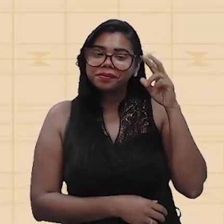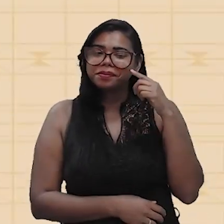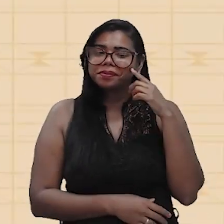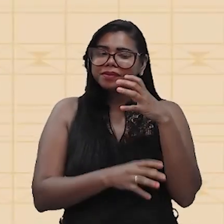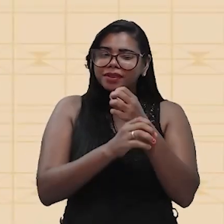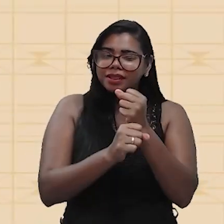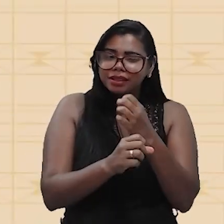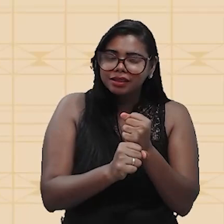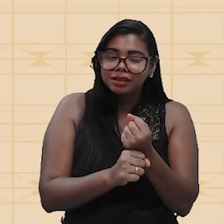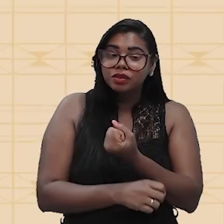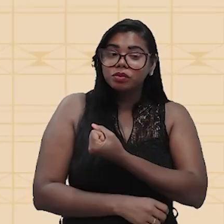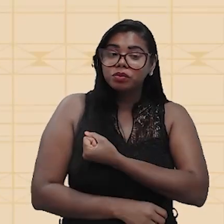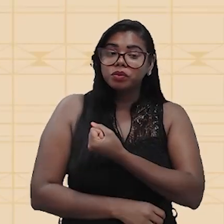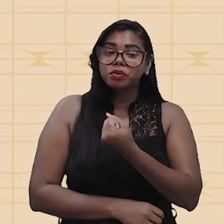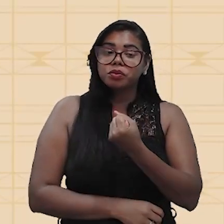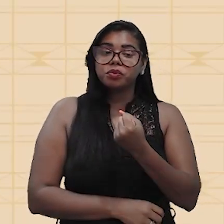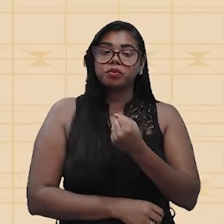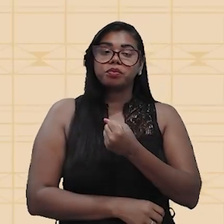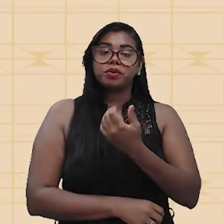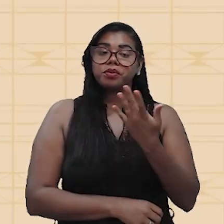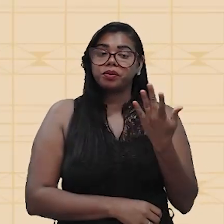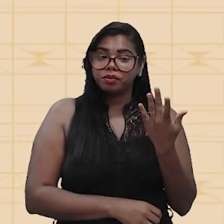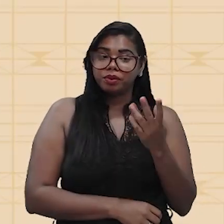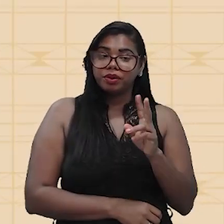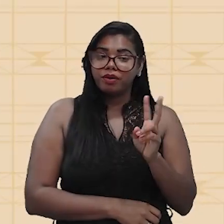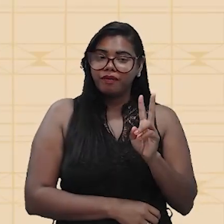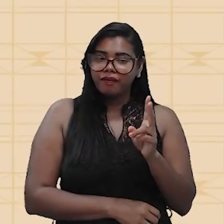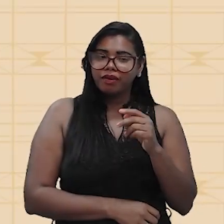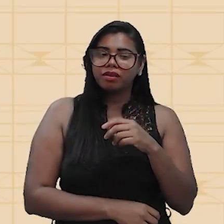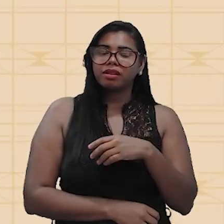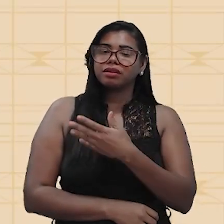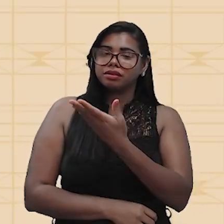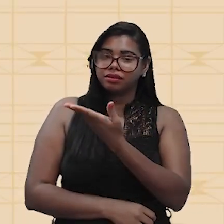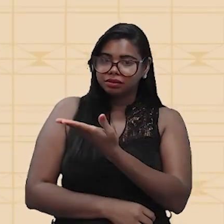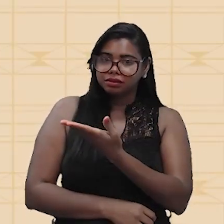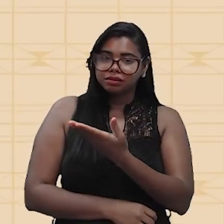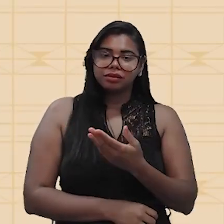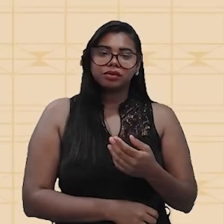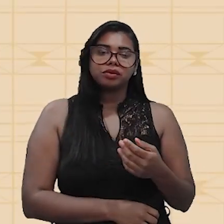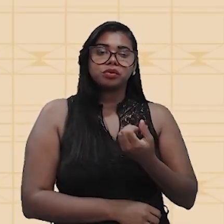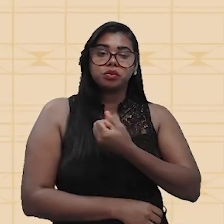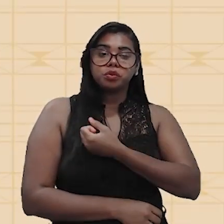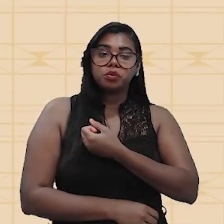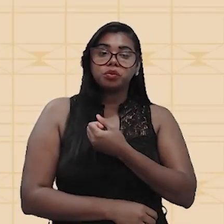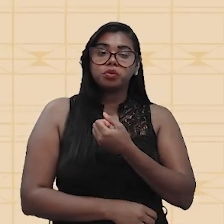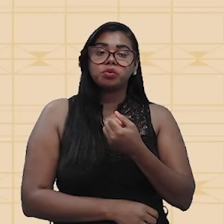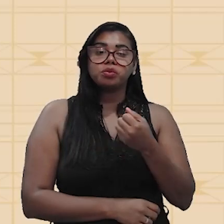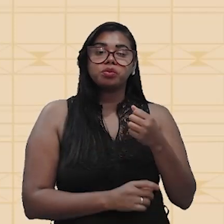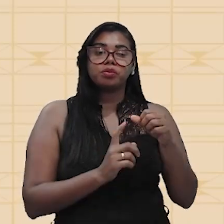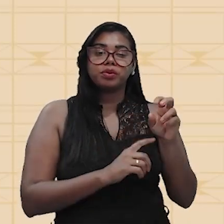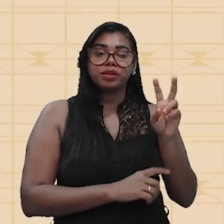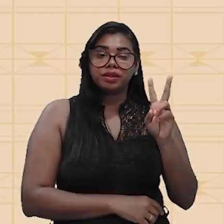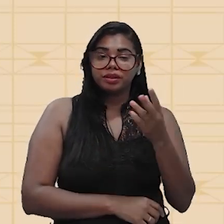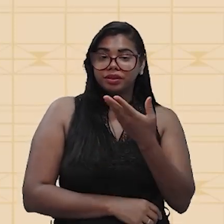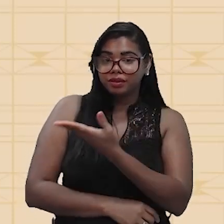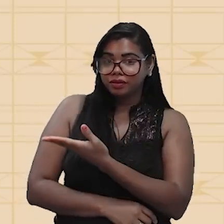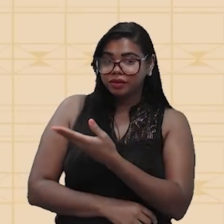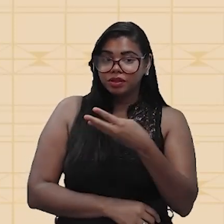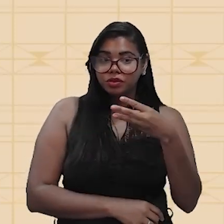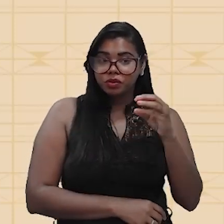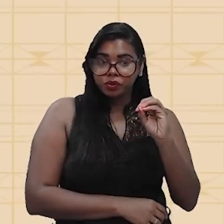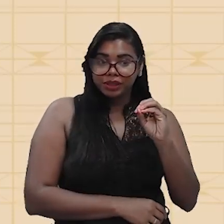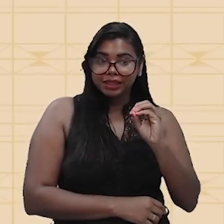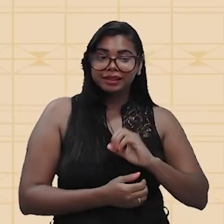de maior voltagem, aquele número que tem a letrinha V. E que número é esse? É esse valorzinho de 30. Veja que o